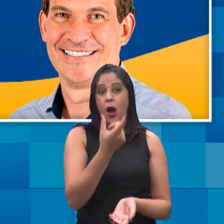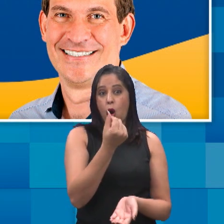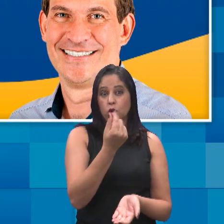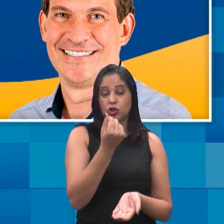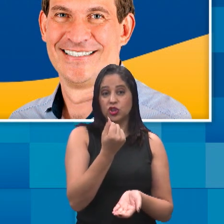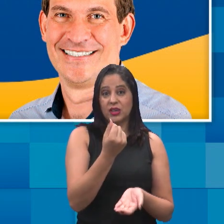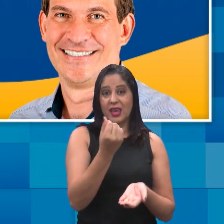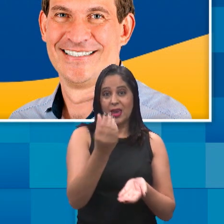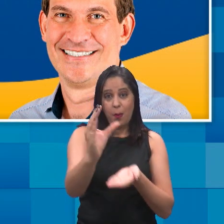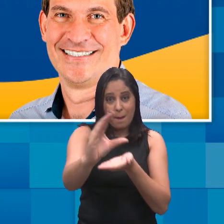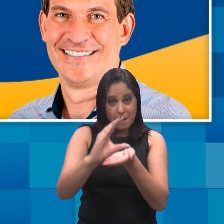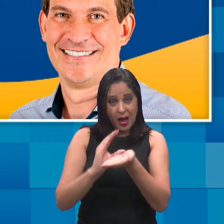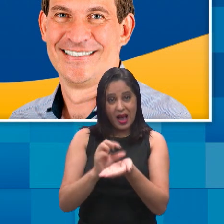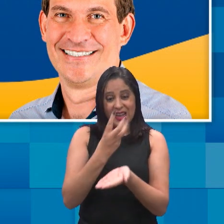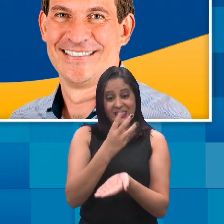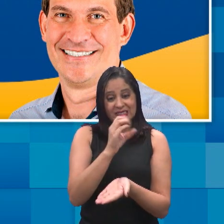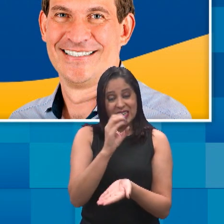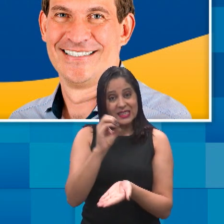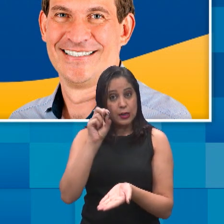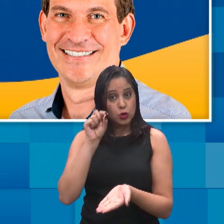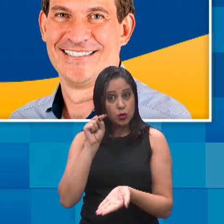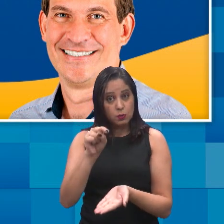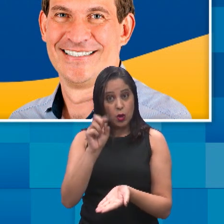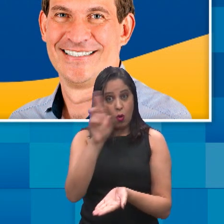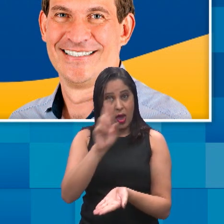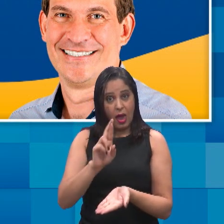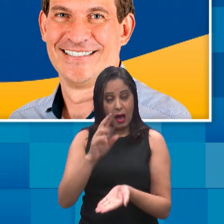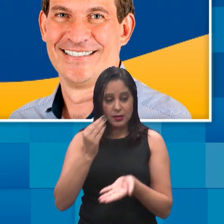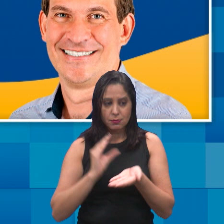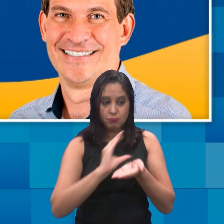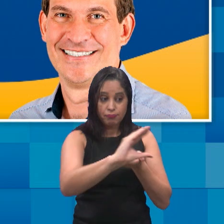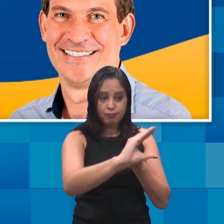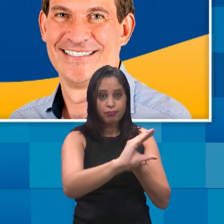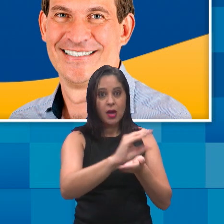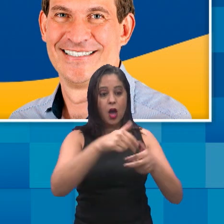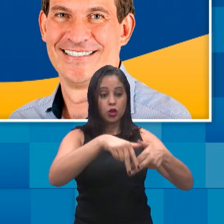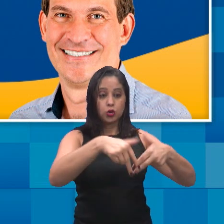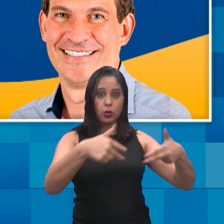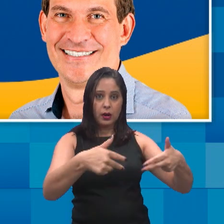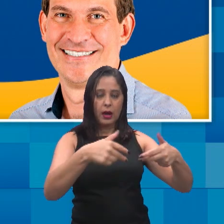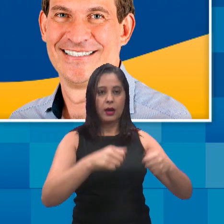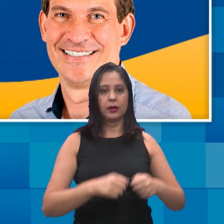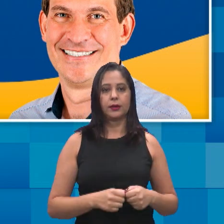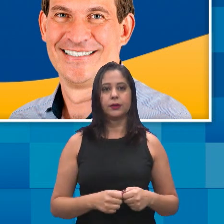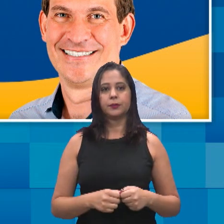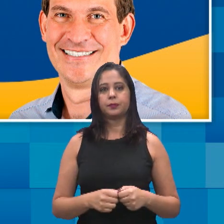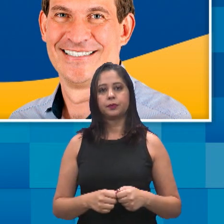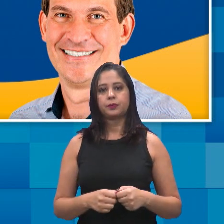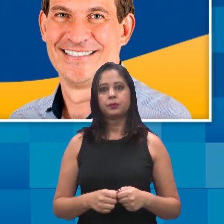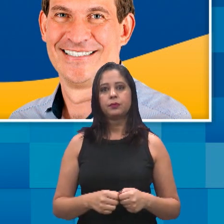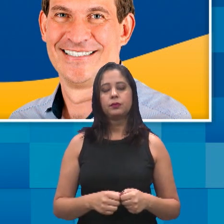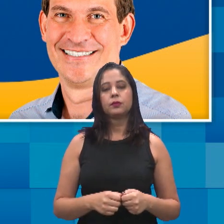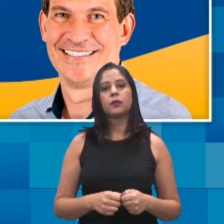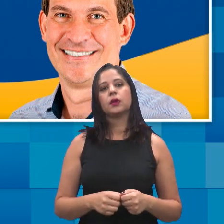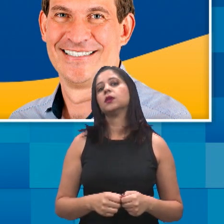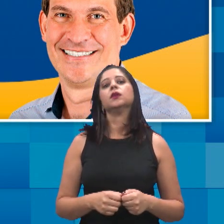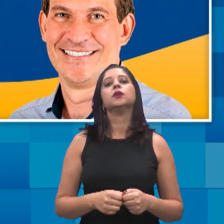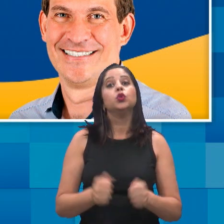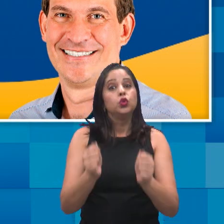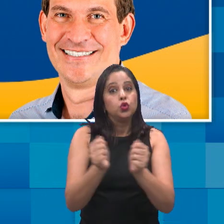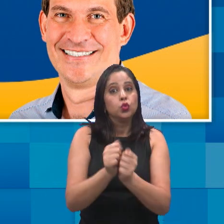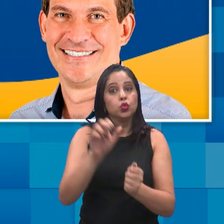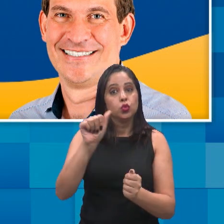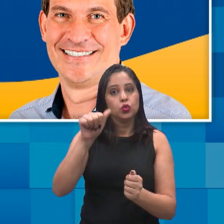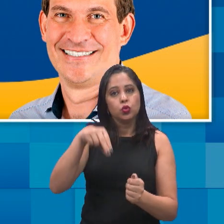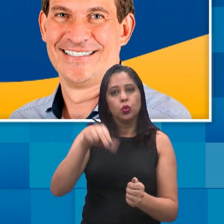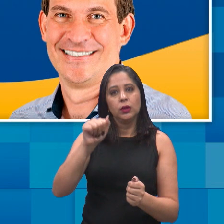300 mil para o GAC, que eu vou mostrar daqui a pouquinho. Então, estivemos lá com a Ana Luísa, levando os